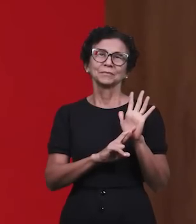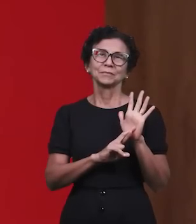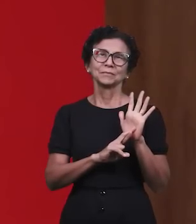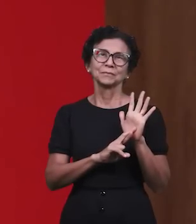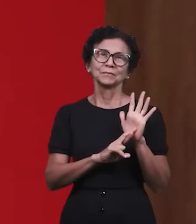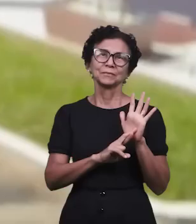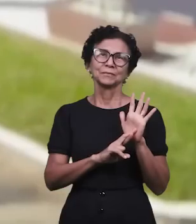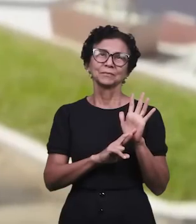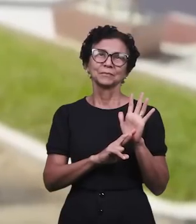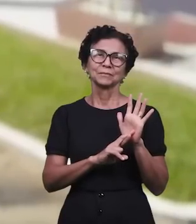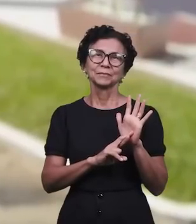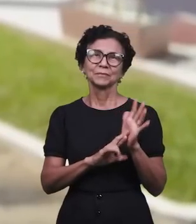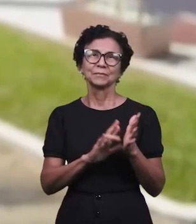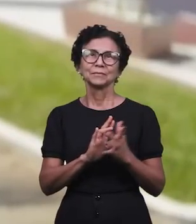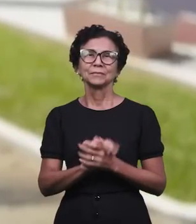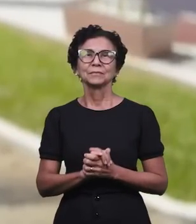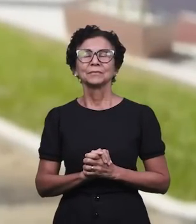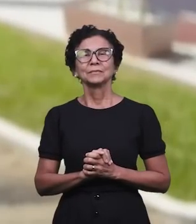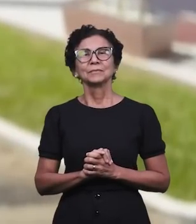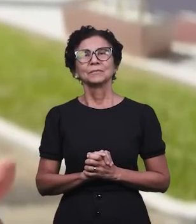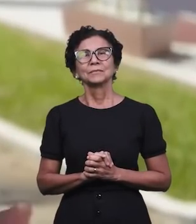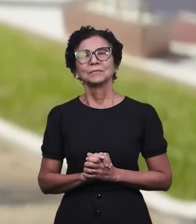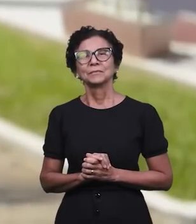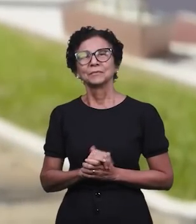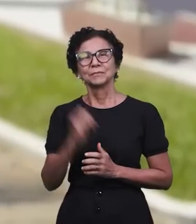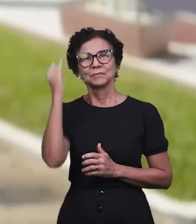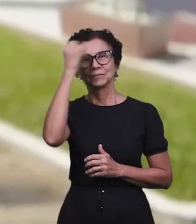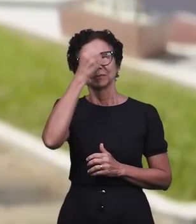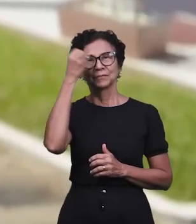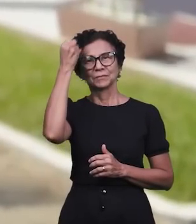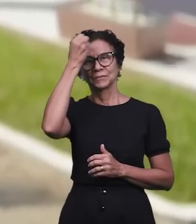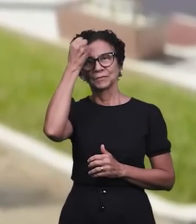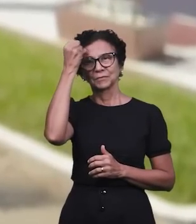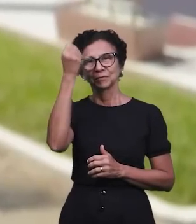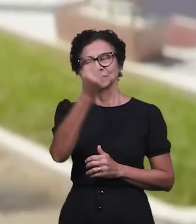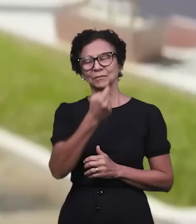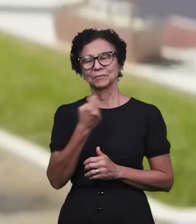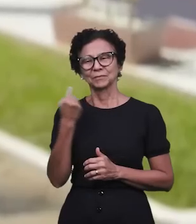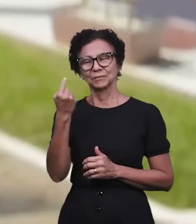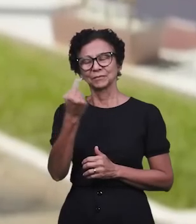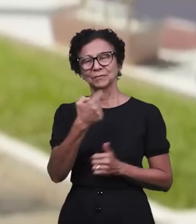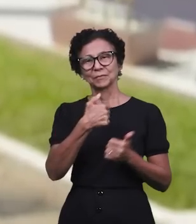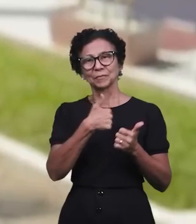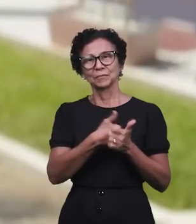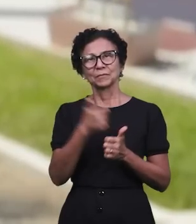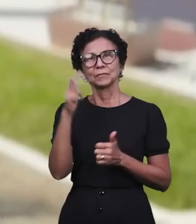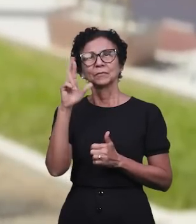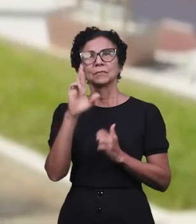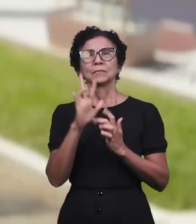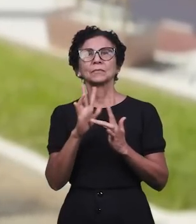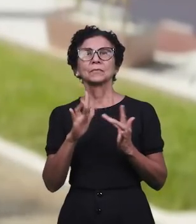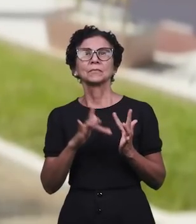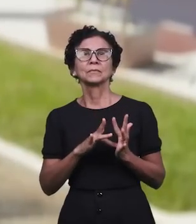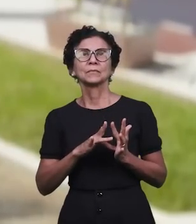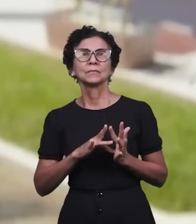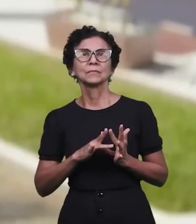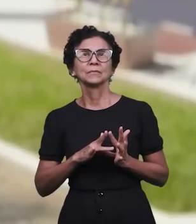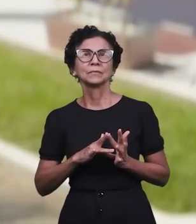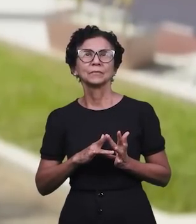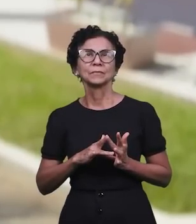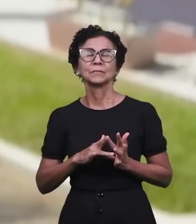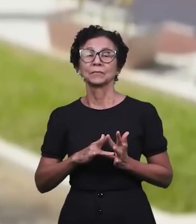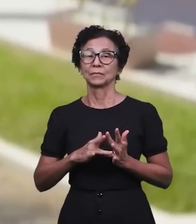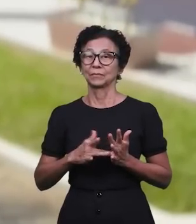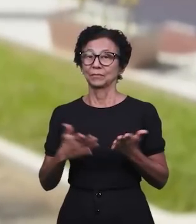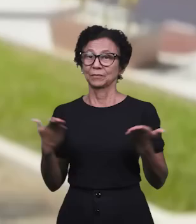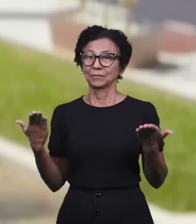conta tudo. Bom, Jorge e todos os queridos que nos acompanham, a paz do Senhor Jesus. Meus amados, nós estamos aqui